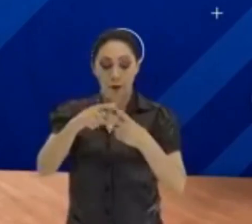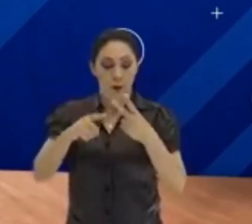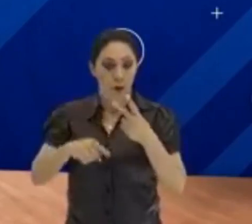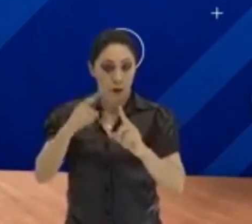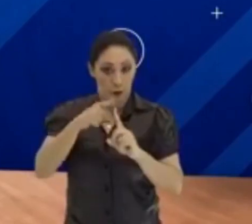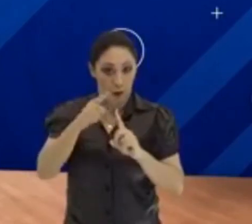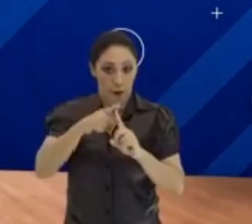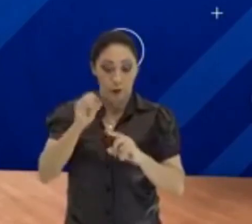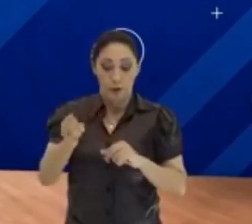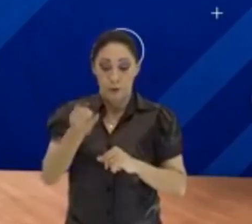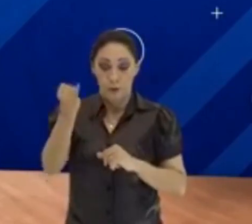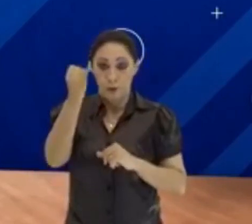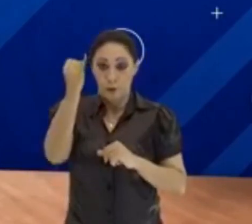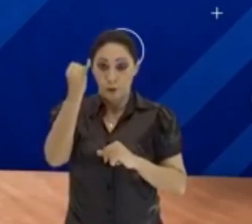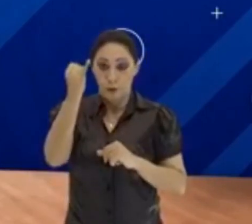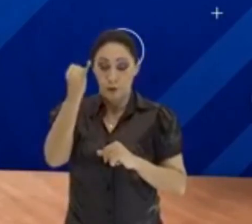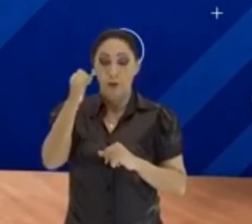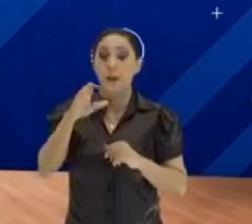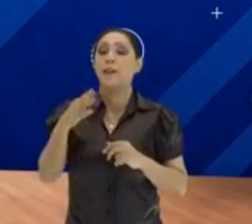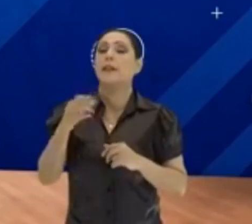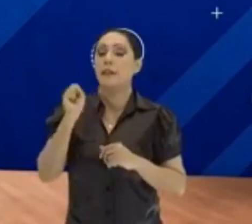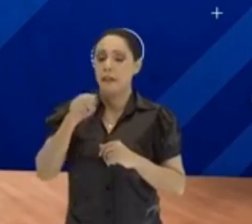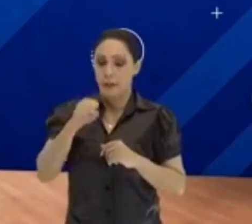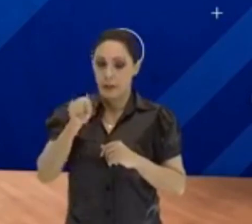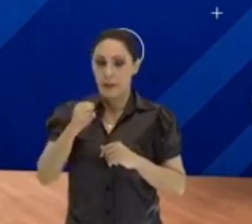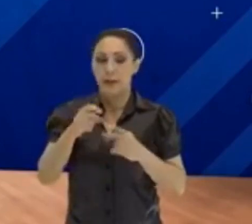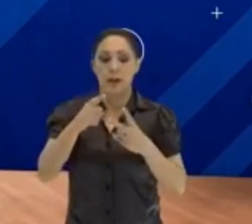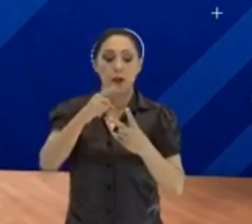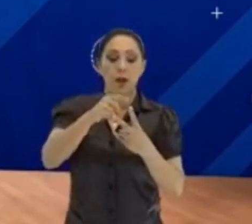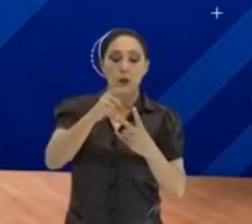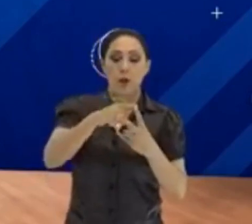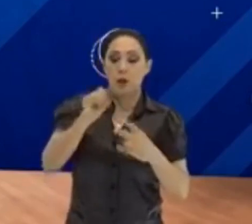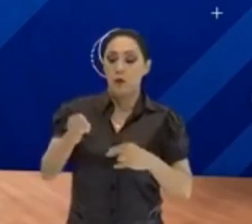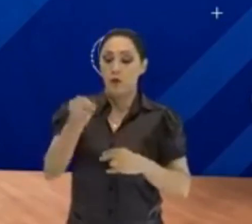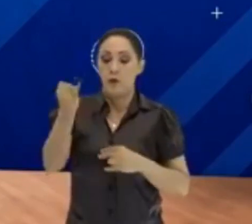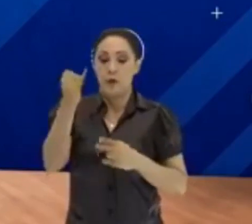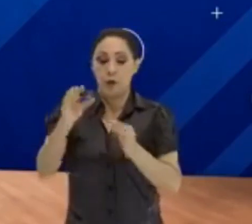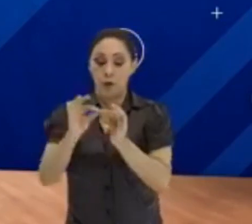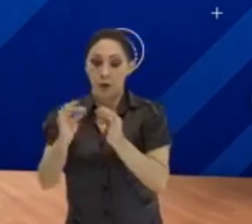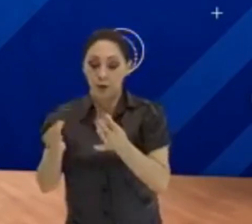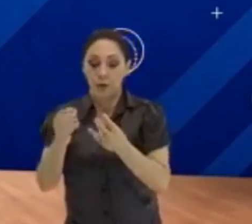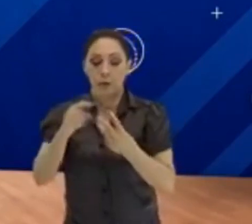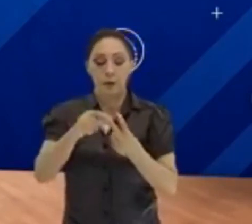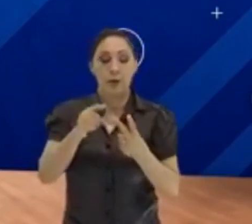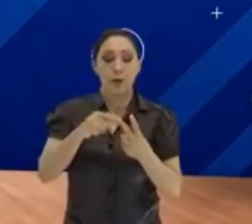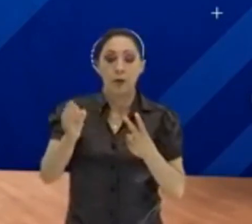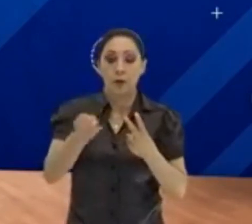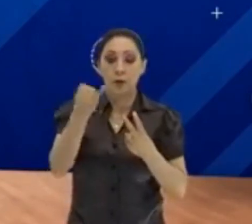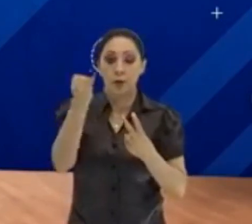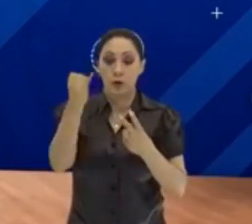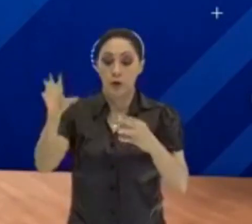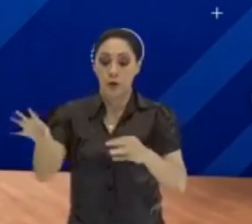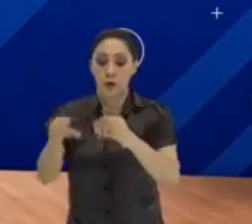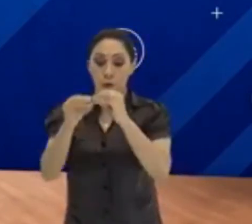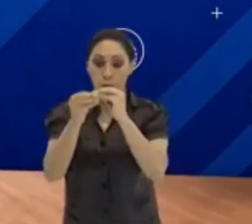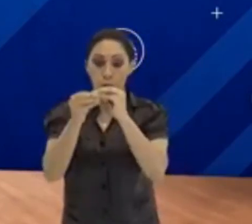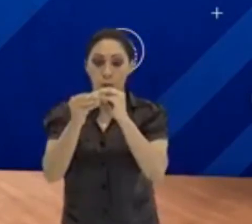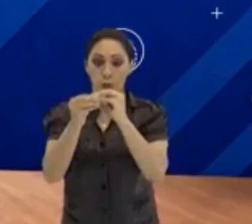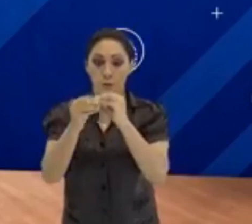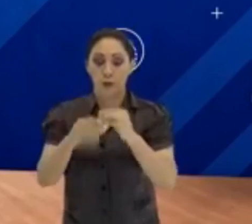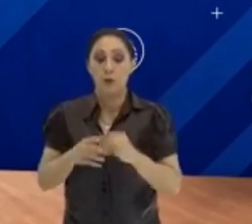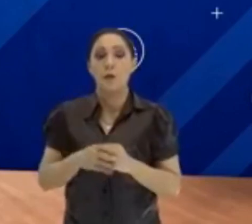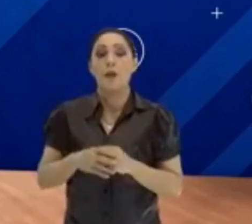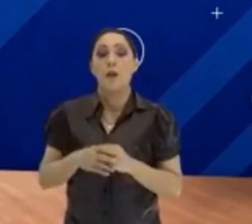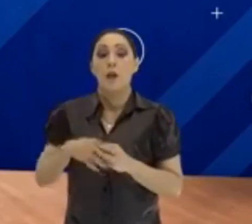de juros? É isso mesmo. Existem os juros simples e existem os juros compostos. Os juros praticados no